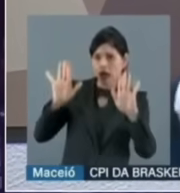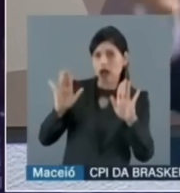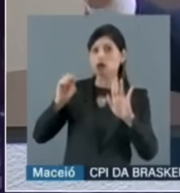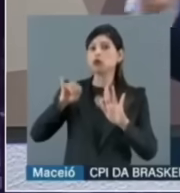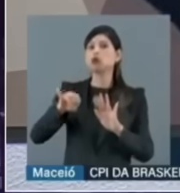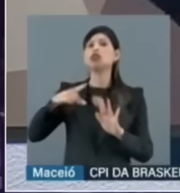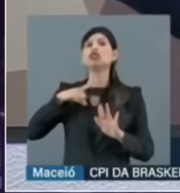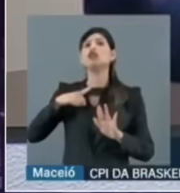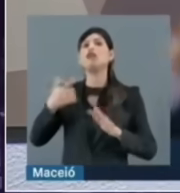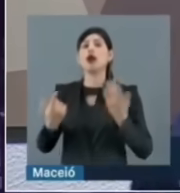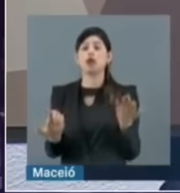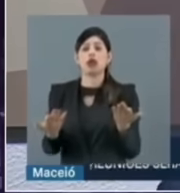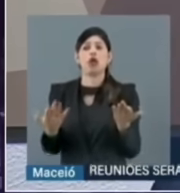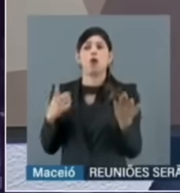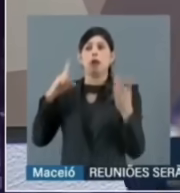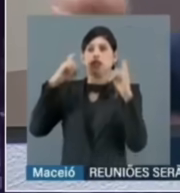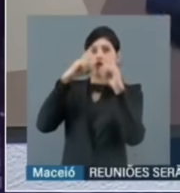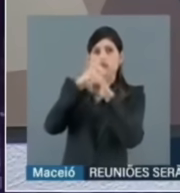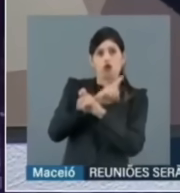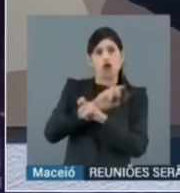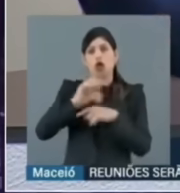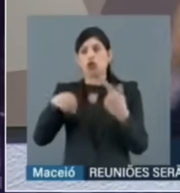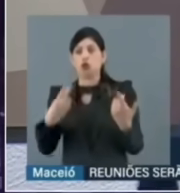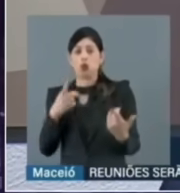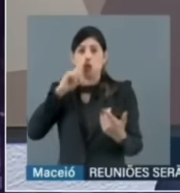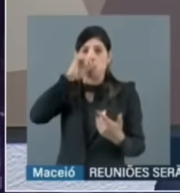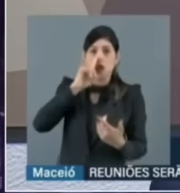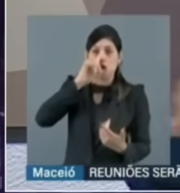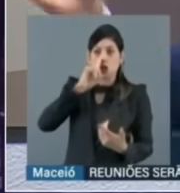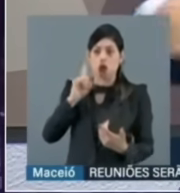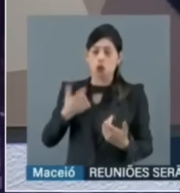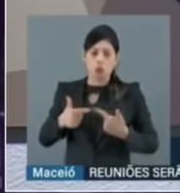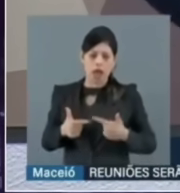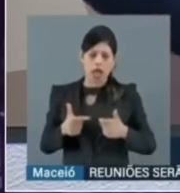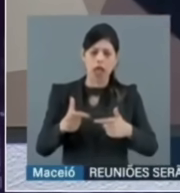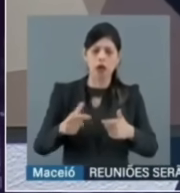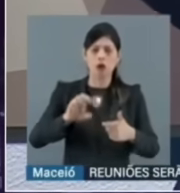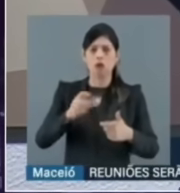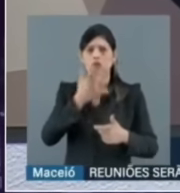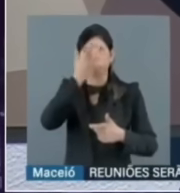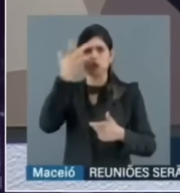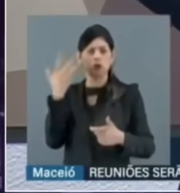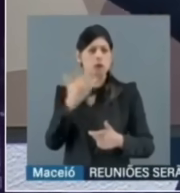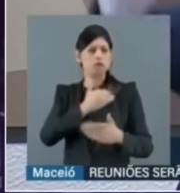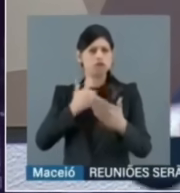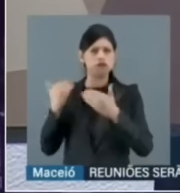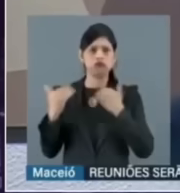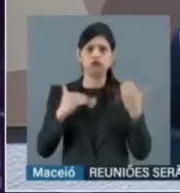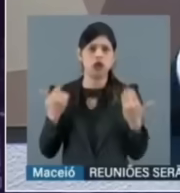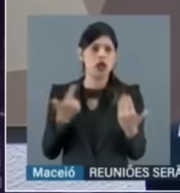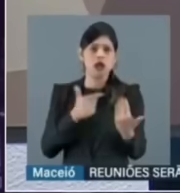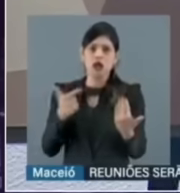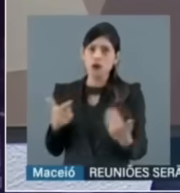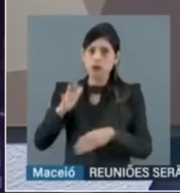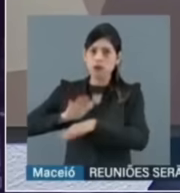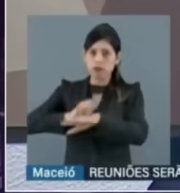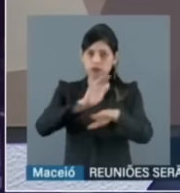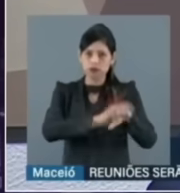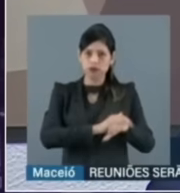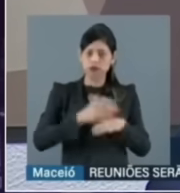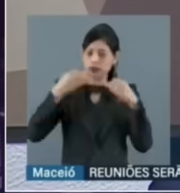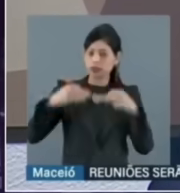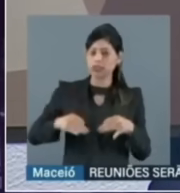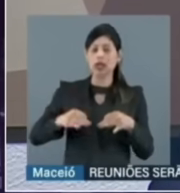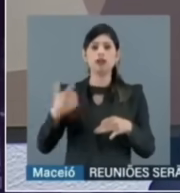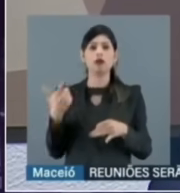exemplo o risco de uma guerra o risco de alguém morrer o risco de não haver tempo hábil para eficazmente